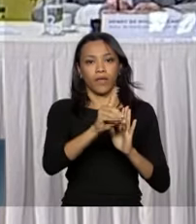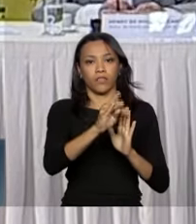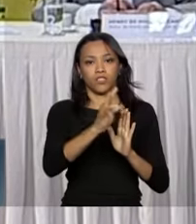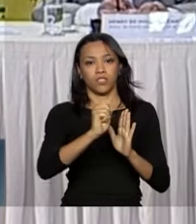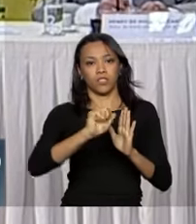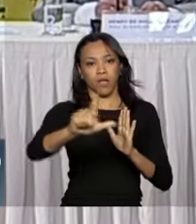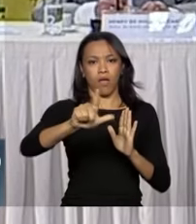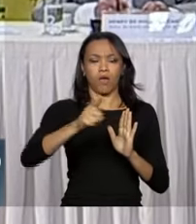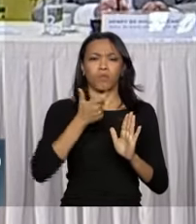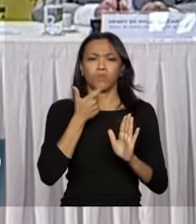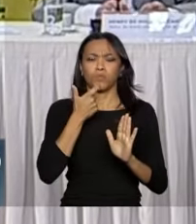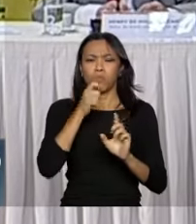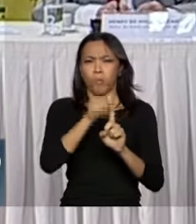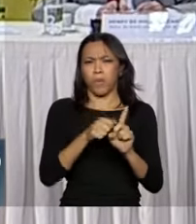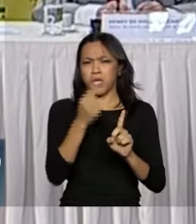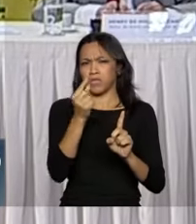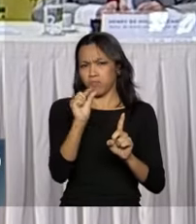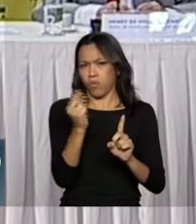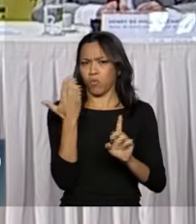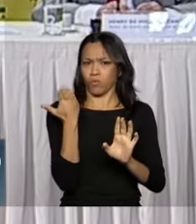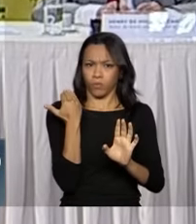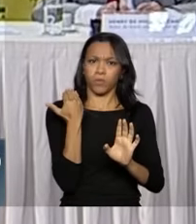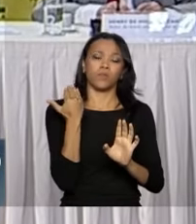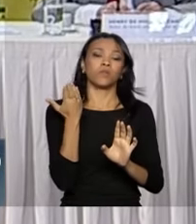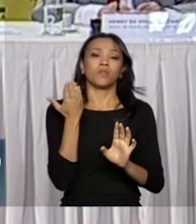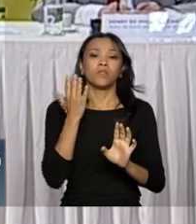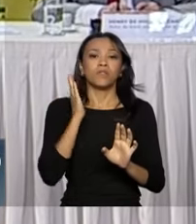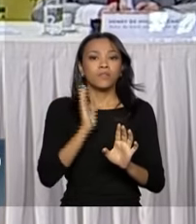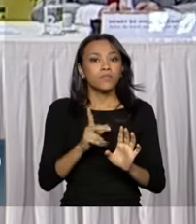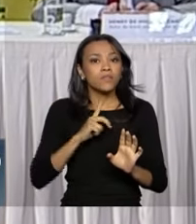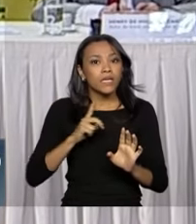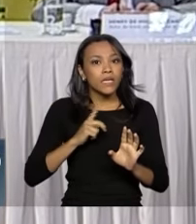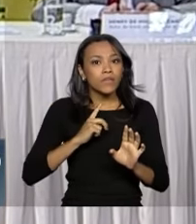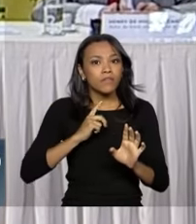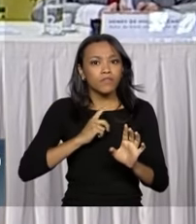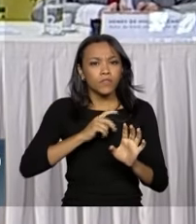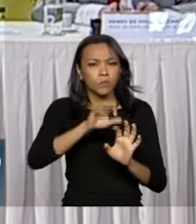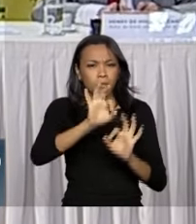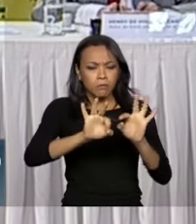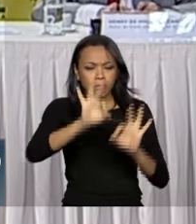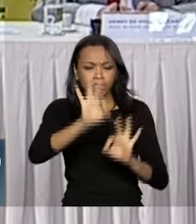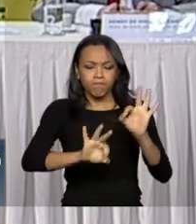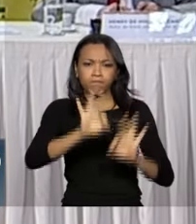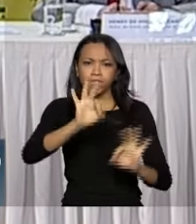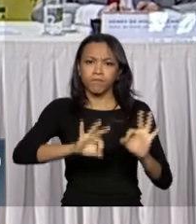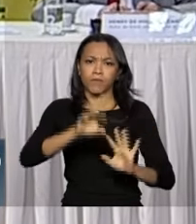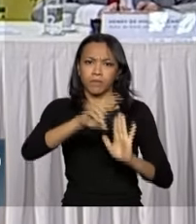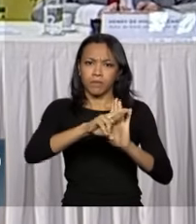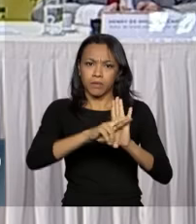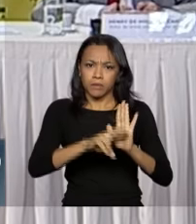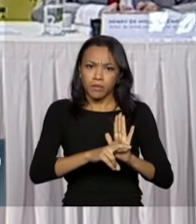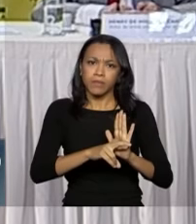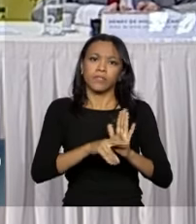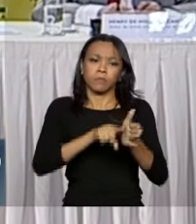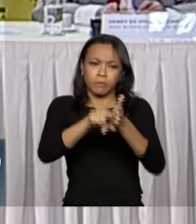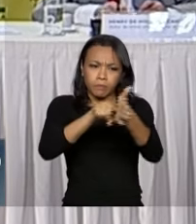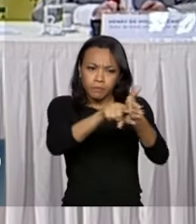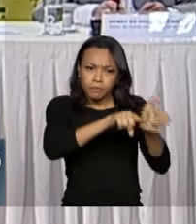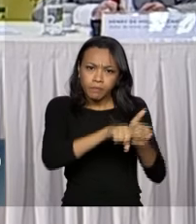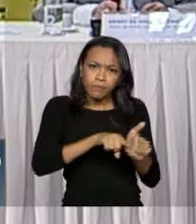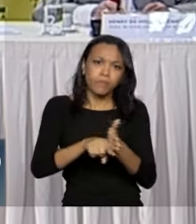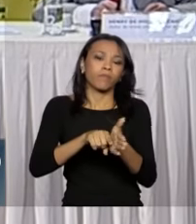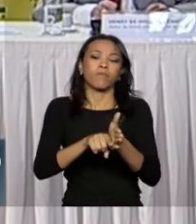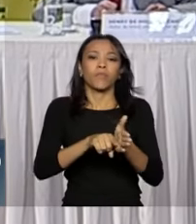há coisa de um mês e pouco, ele teve um exame extremamente rigoroso da sustentabilidade econômica. Vocês